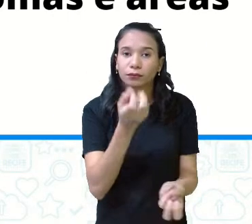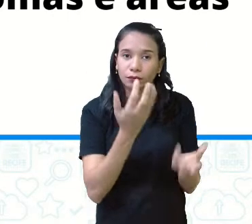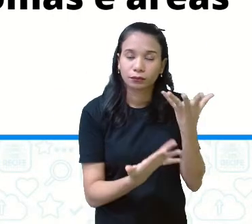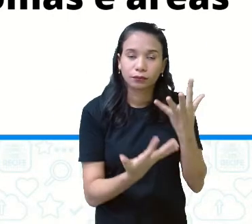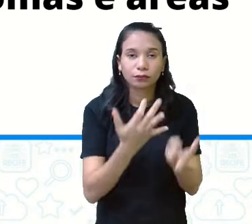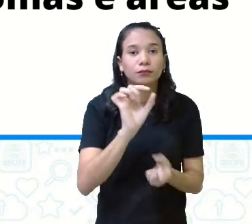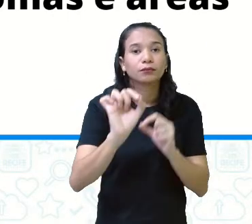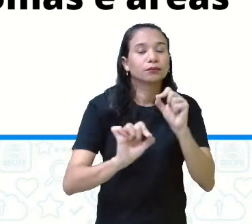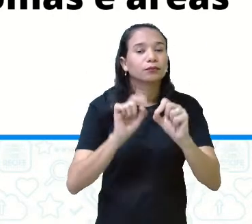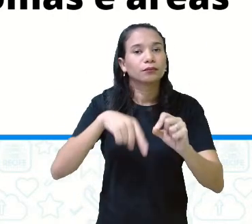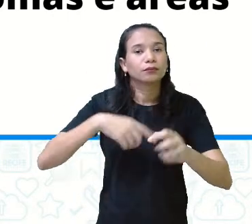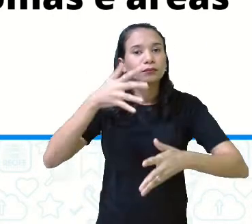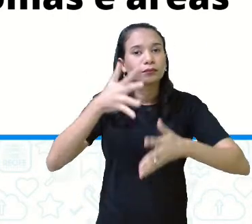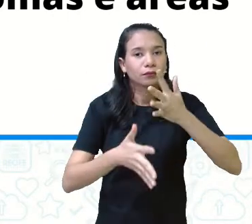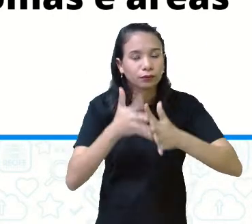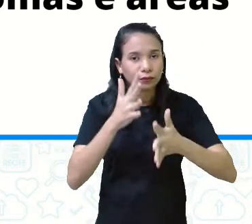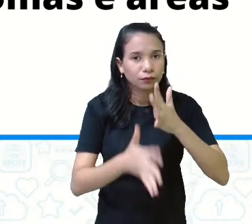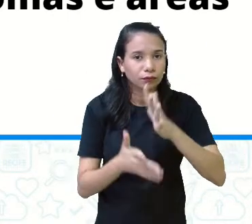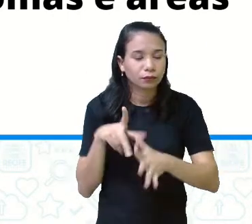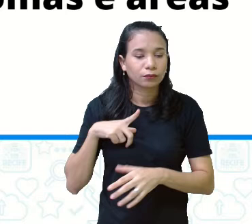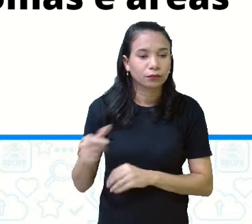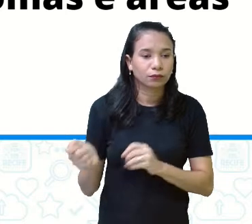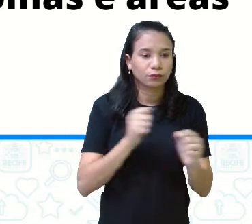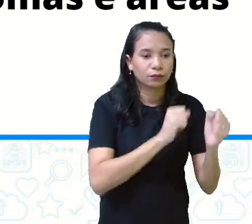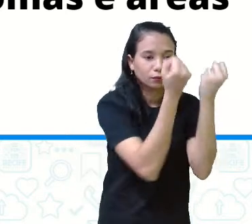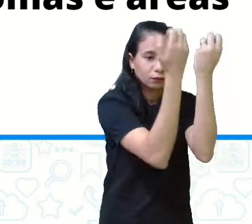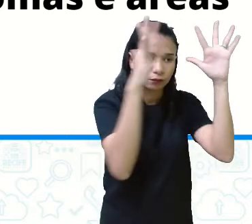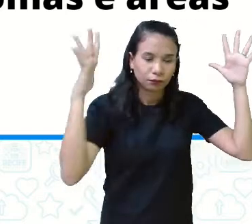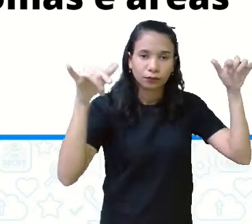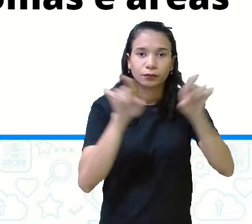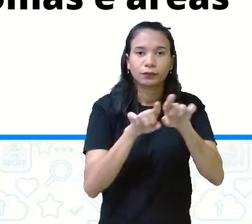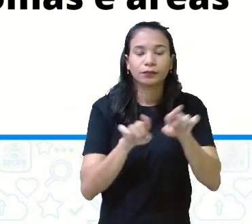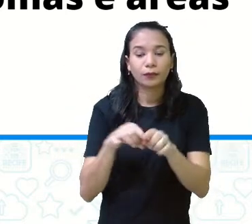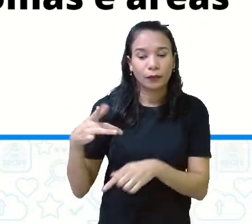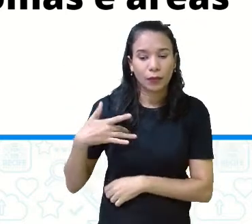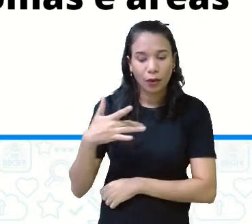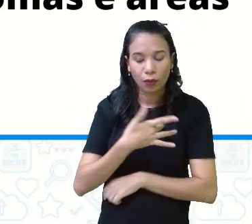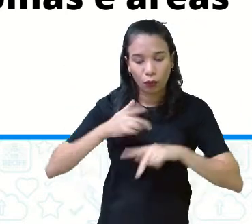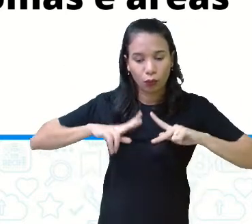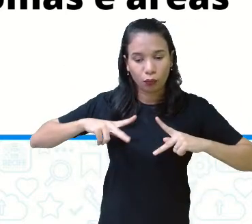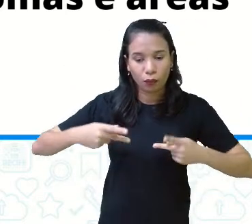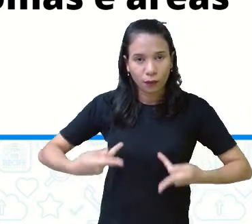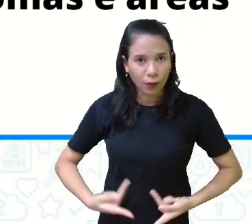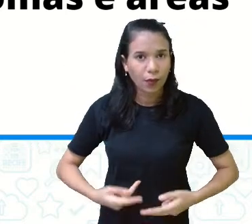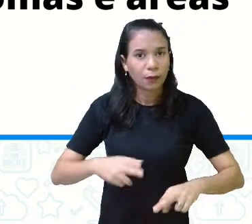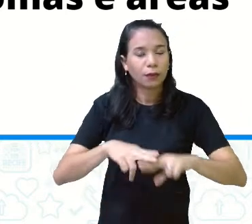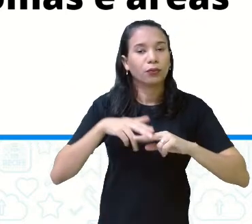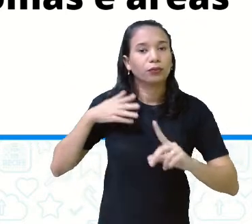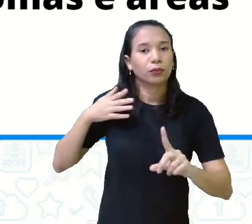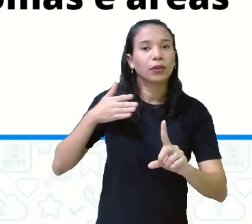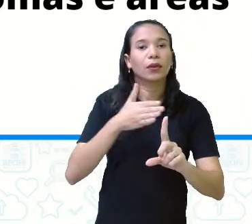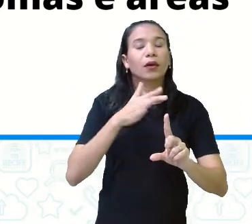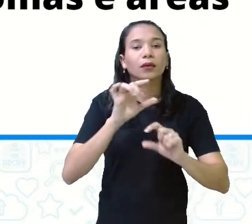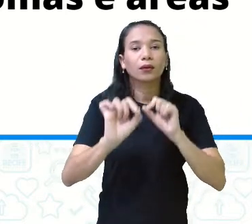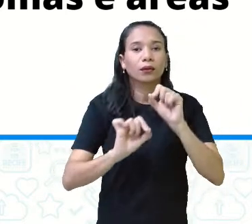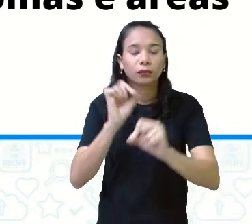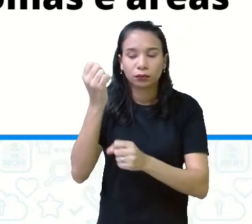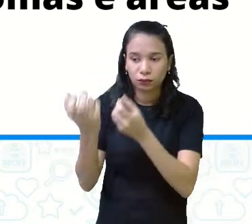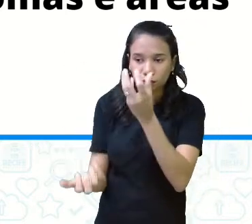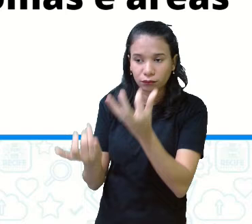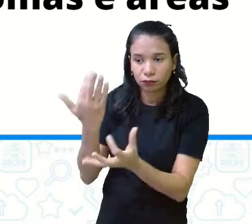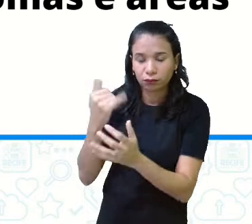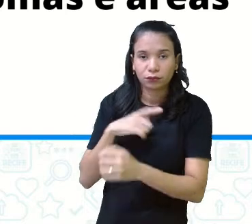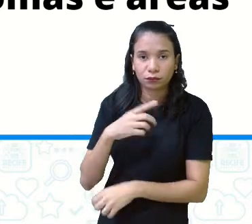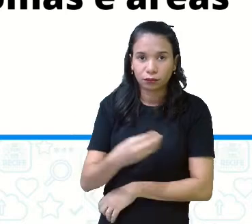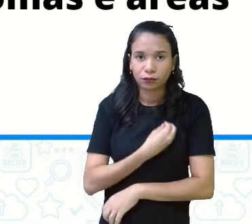geral, são prejudiciais tanto ao meio ambiente quanto à saúde humana. De forma direta, as queimadas